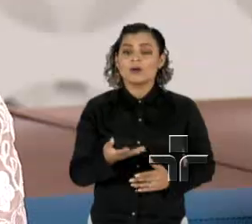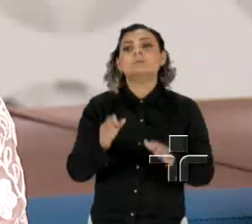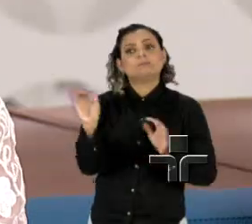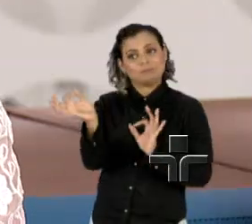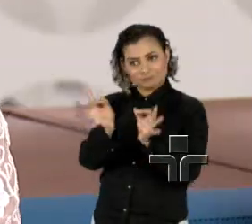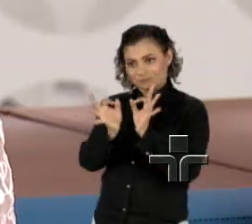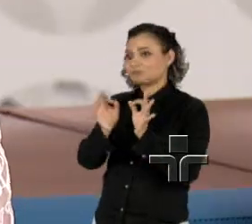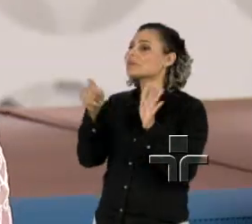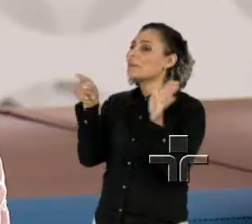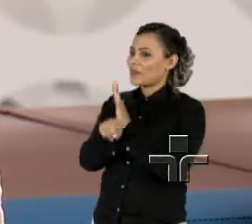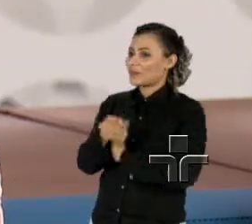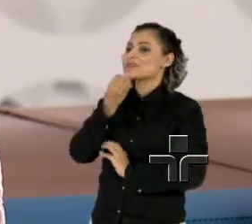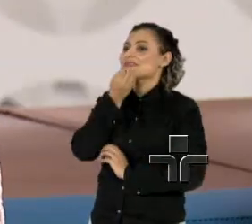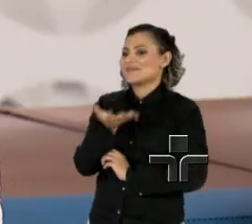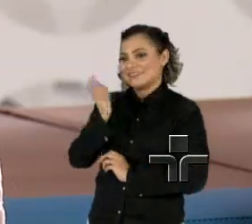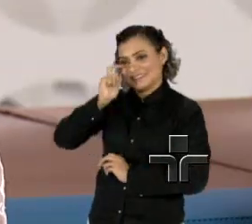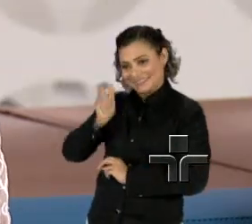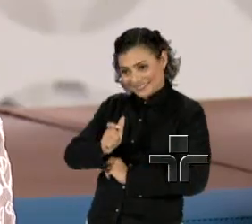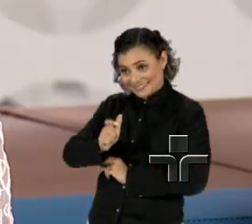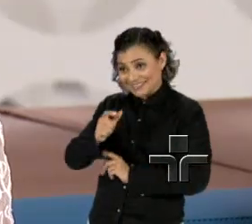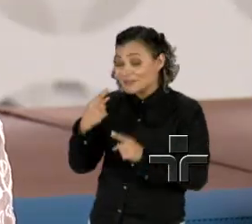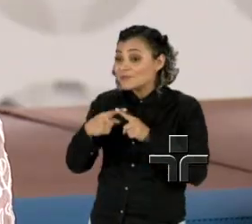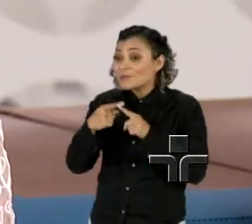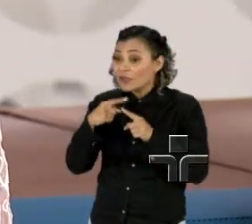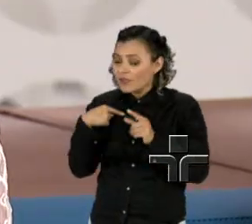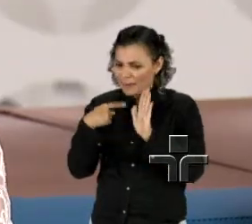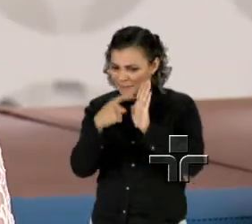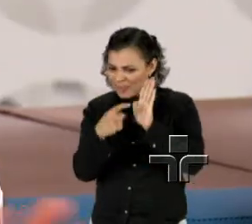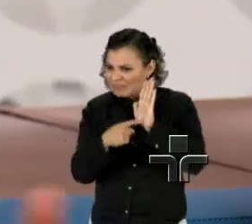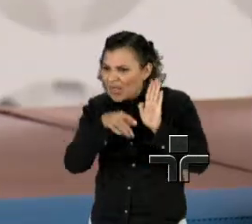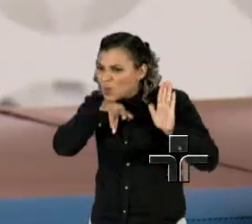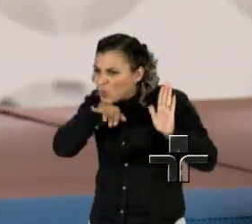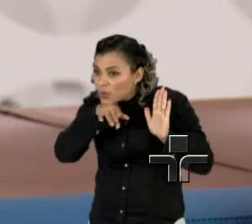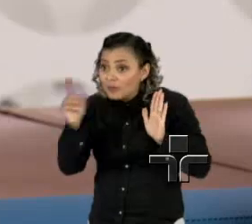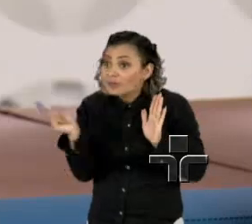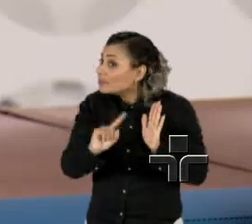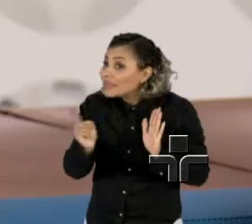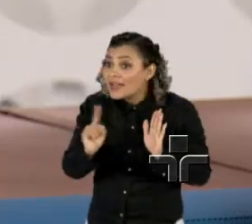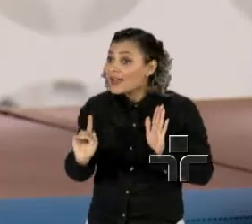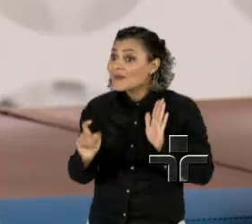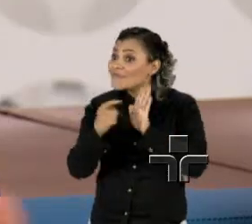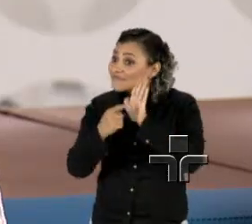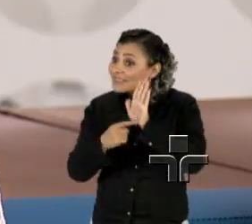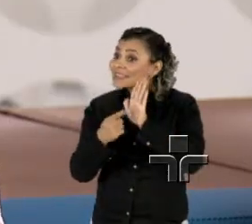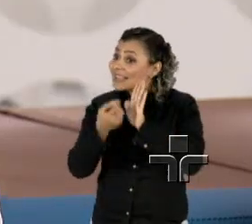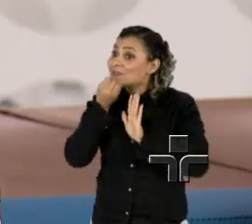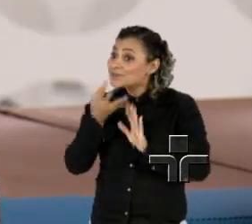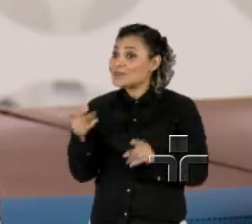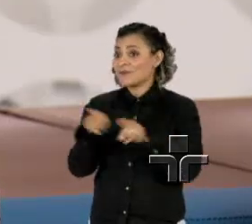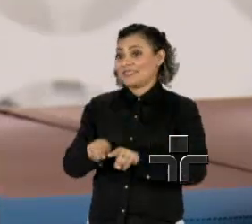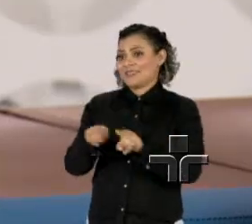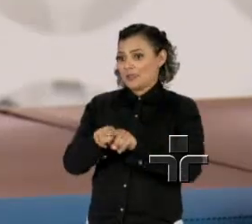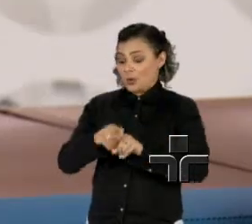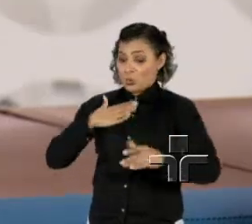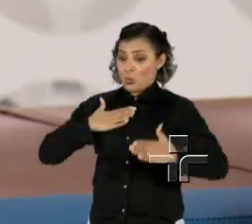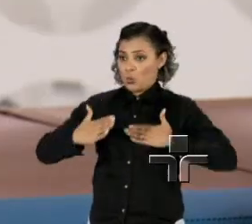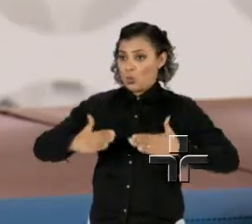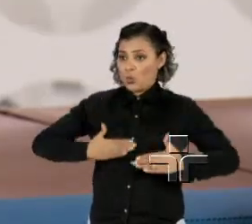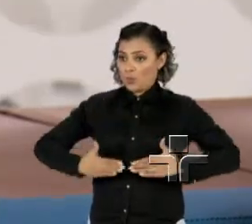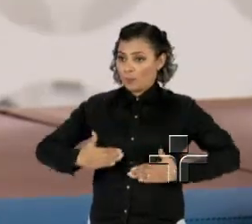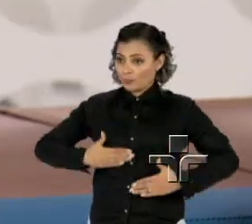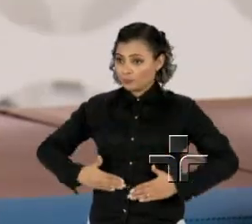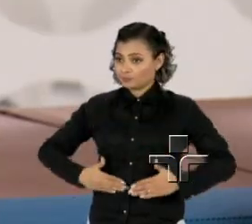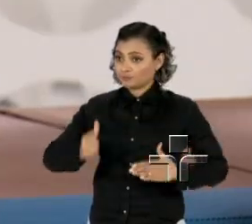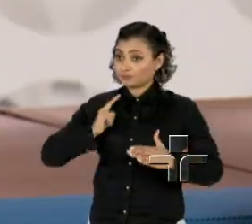acho que você fez uma pergunta boa, porque a gente faz essa associação com bactéria, coisa ruim. Uhum. Né? Nosso corpo, ele